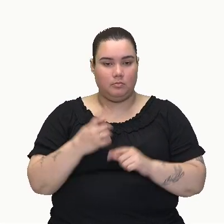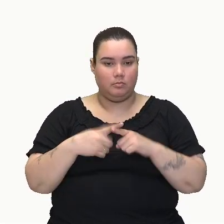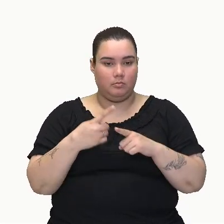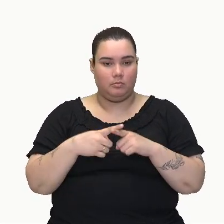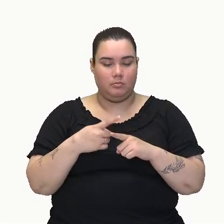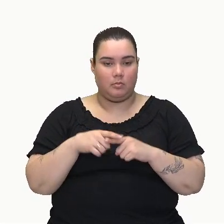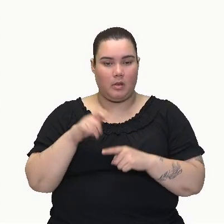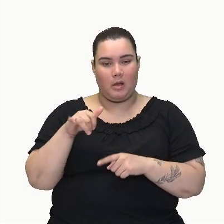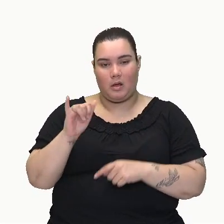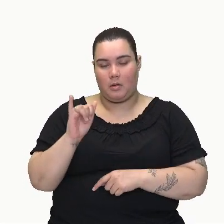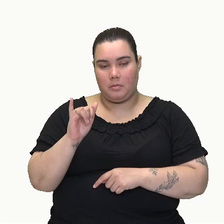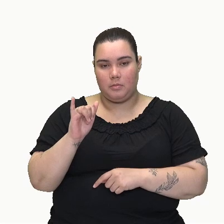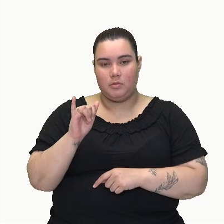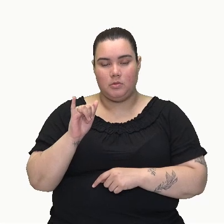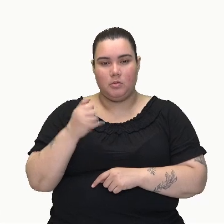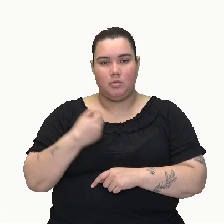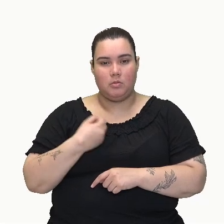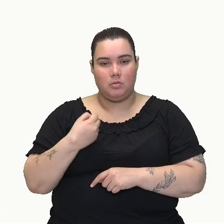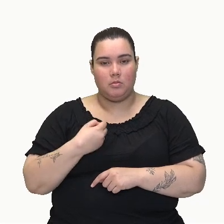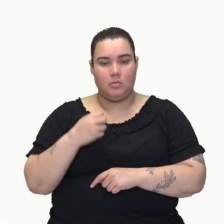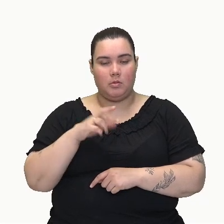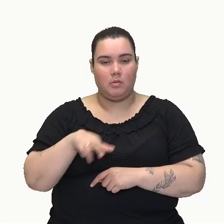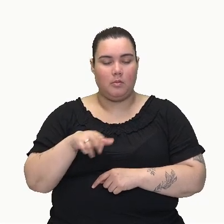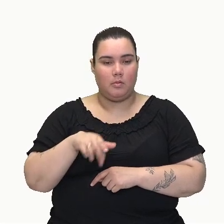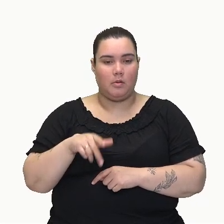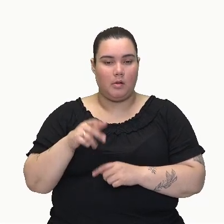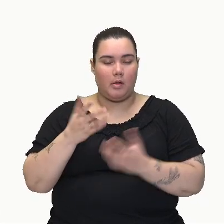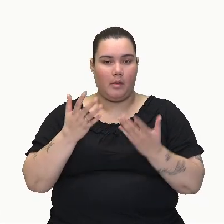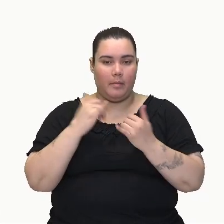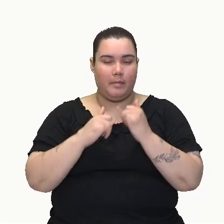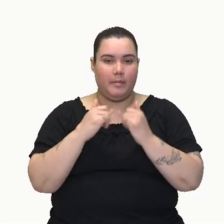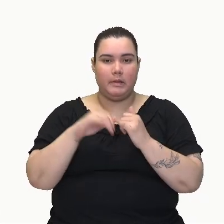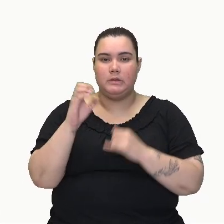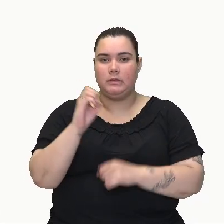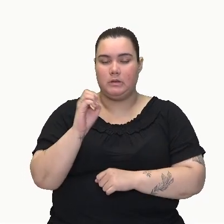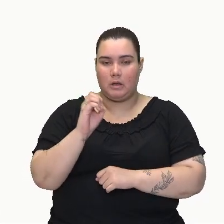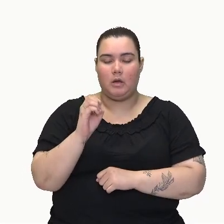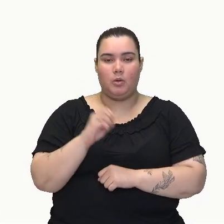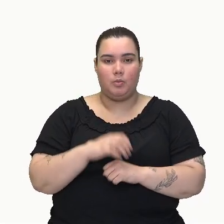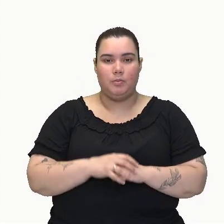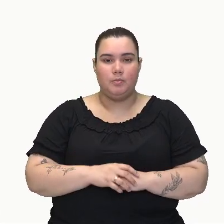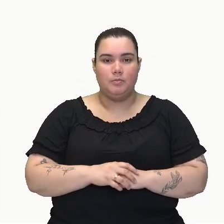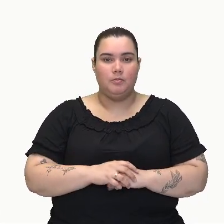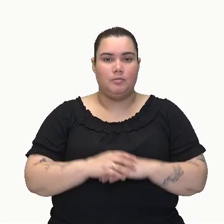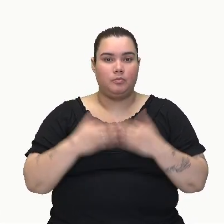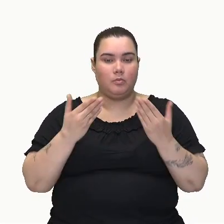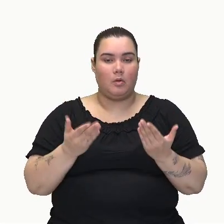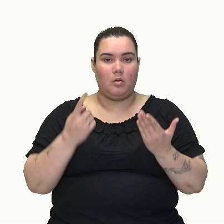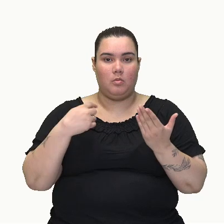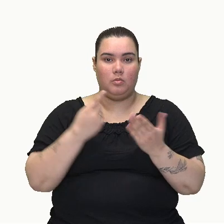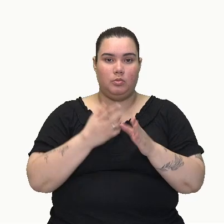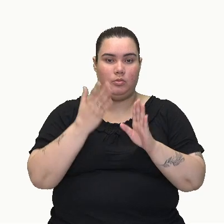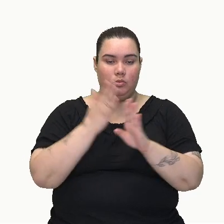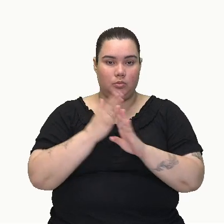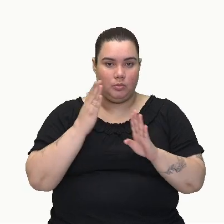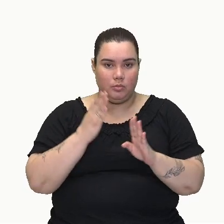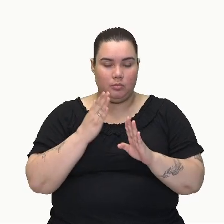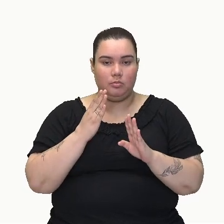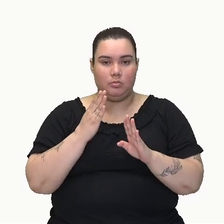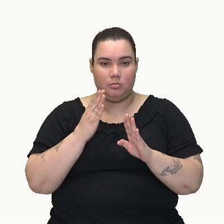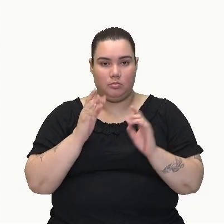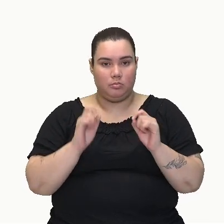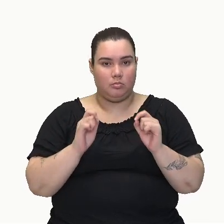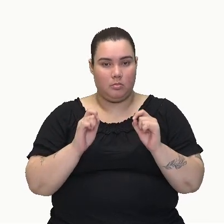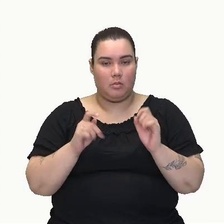de y, né, nós já estamos vendo aí que são todos iguais a zero. Tá? Então, para nós encontrarmos